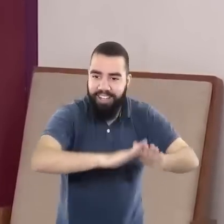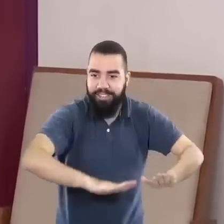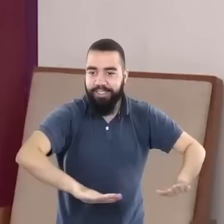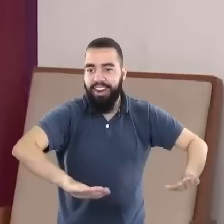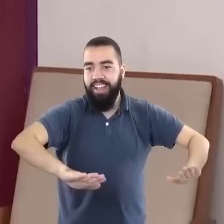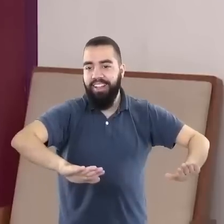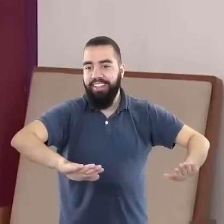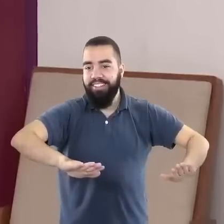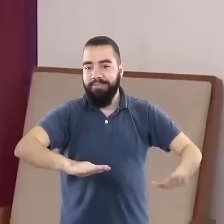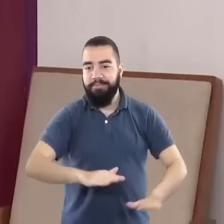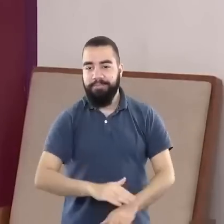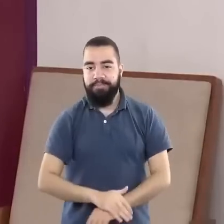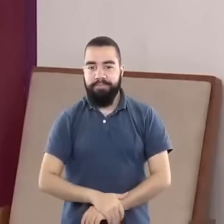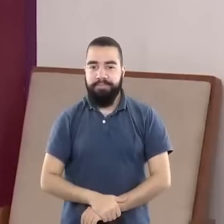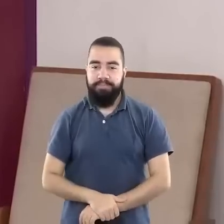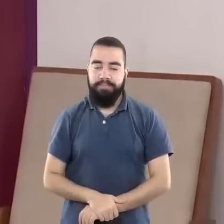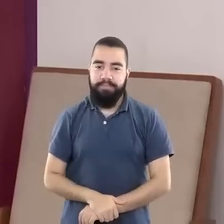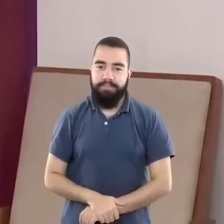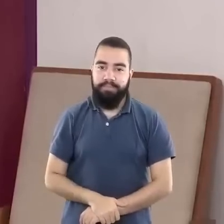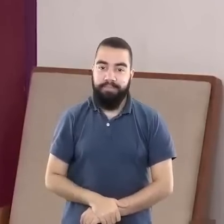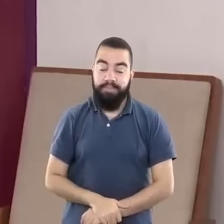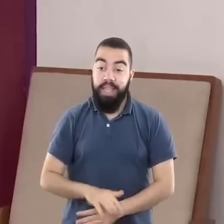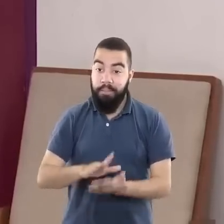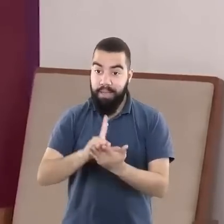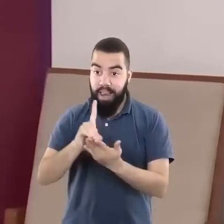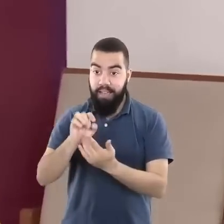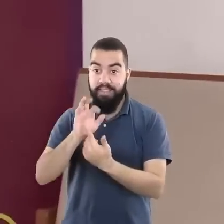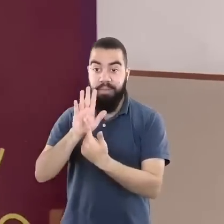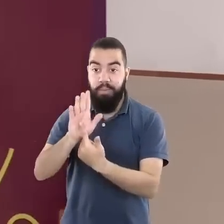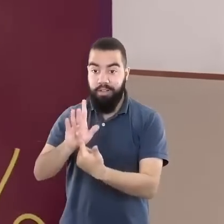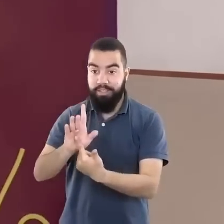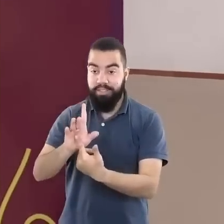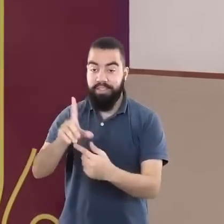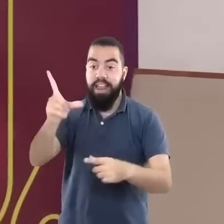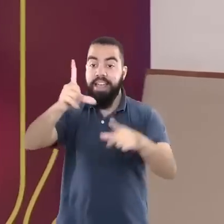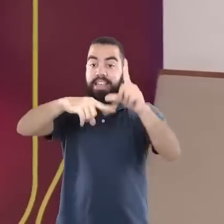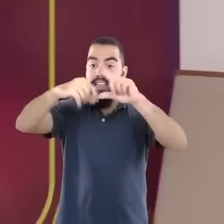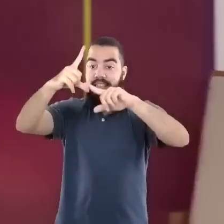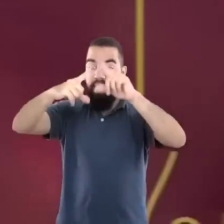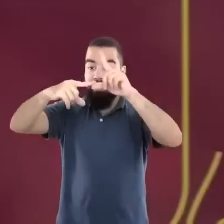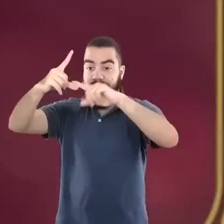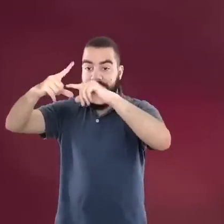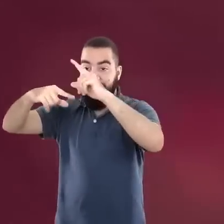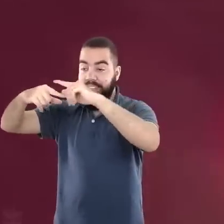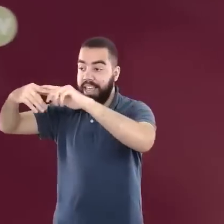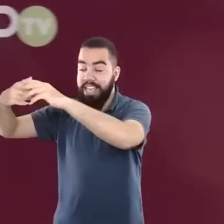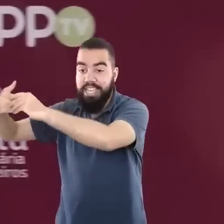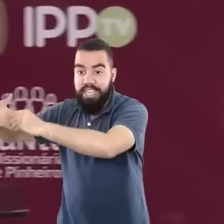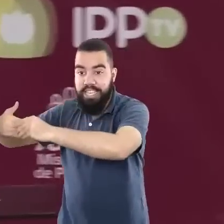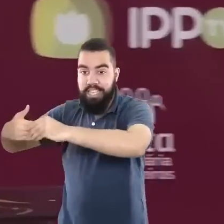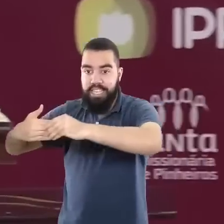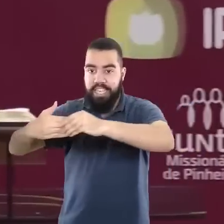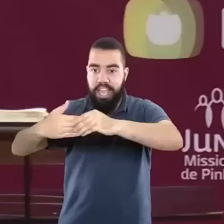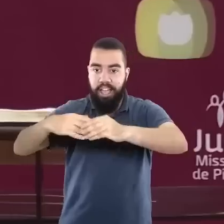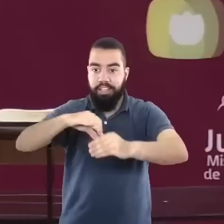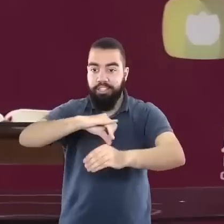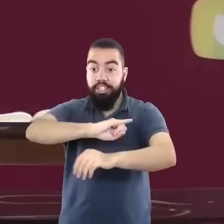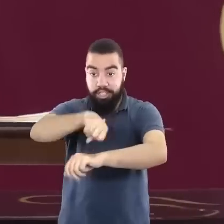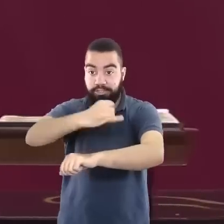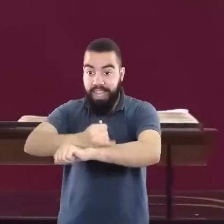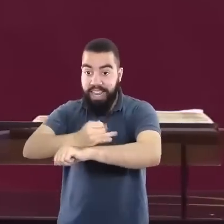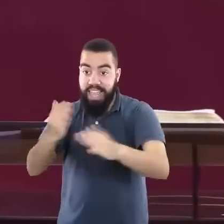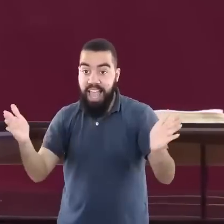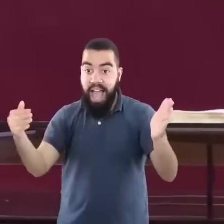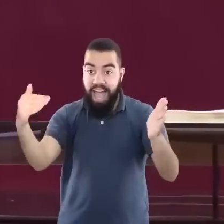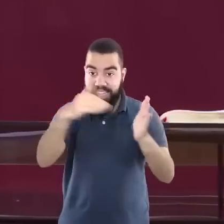para e diz a escritura então que a estrela os guia de Jerusalém a Belém e quando chegou em frente a casa